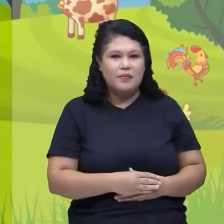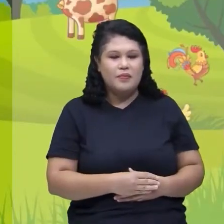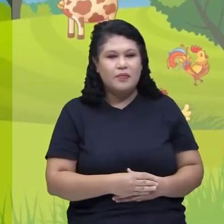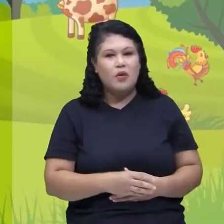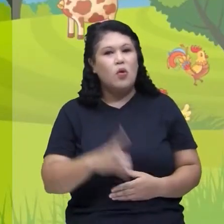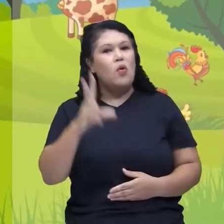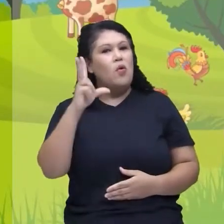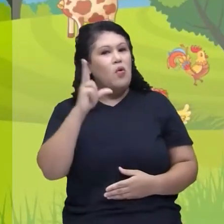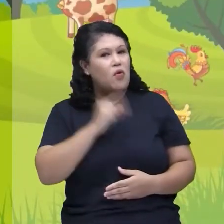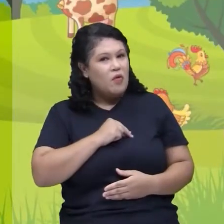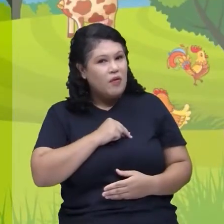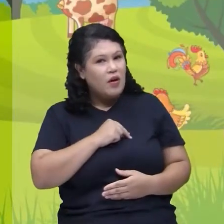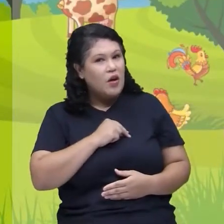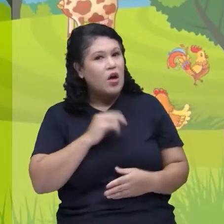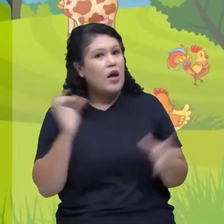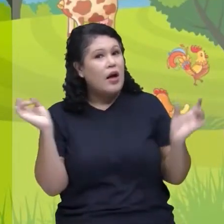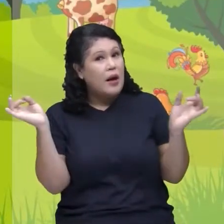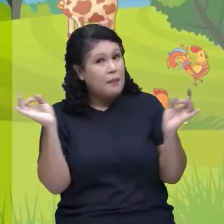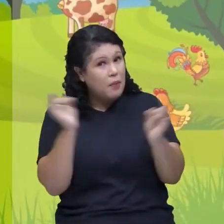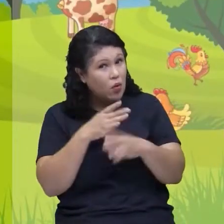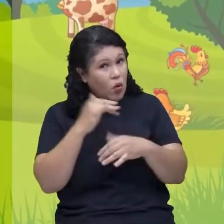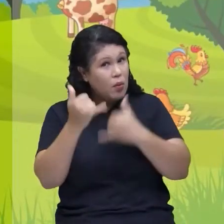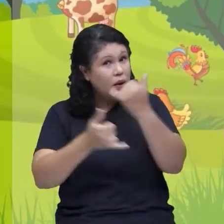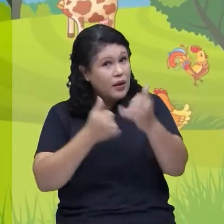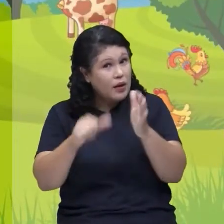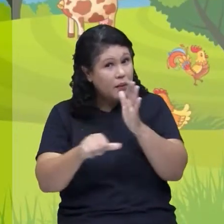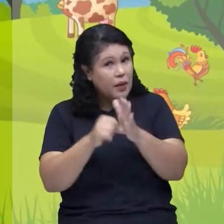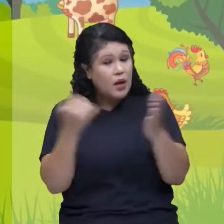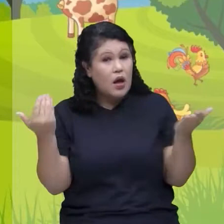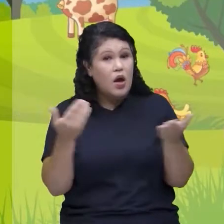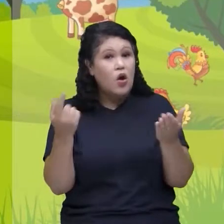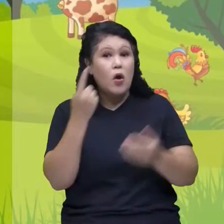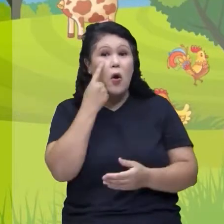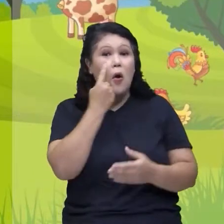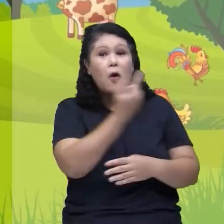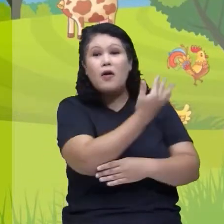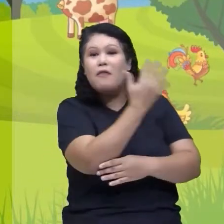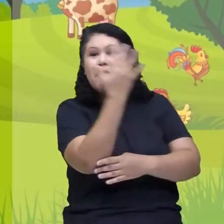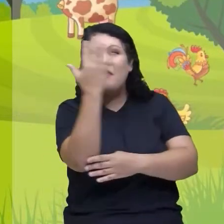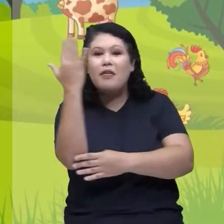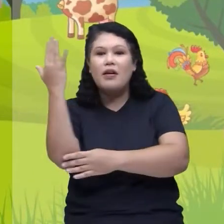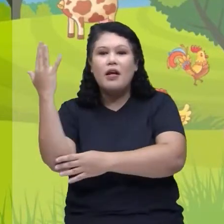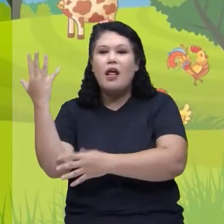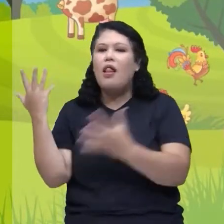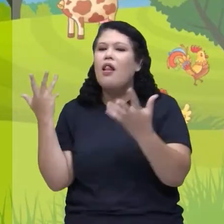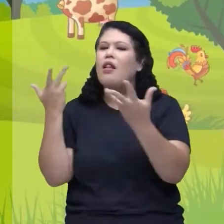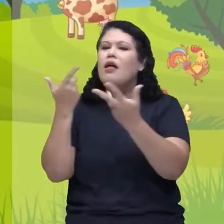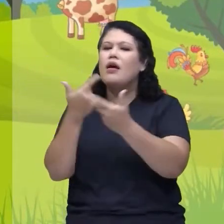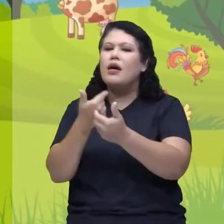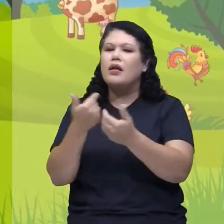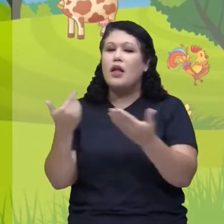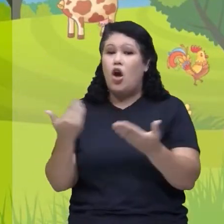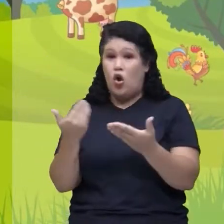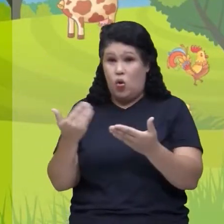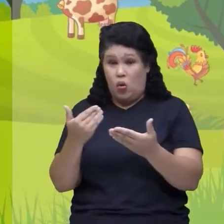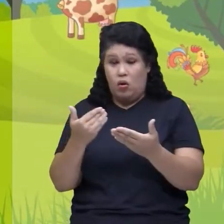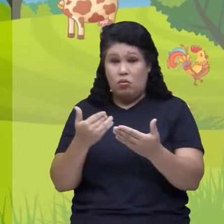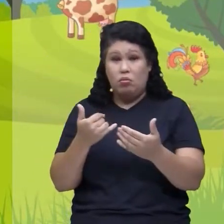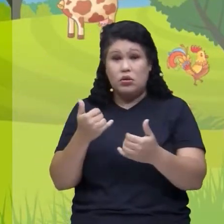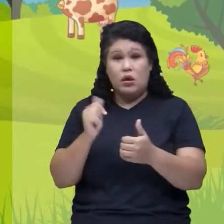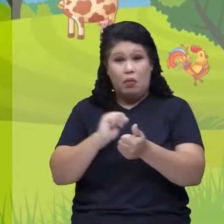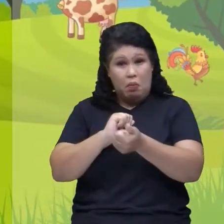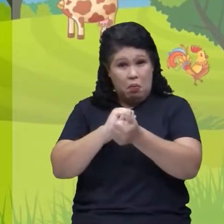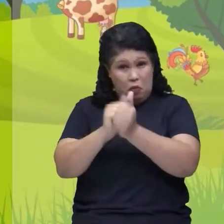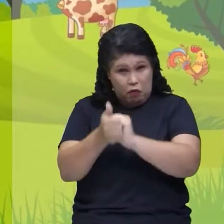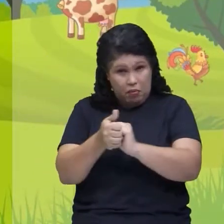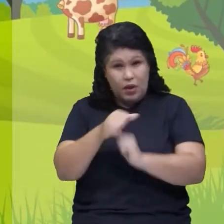Ufa, acabamos nossa primeira brincadeira. Agora nós estamos aqui nessa floresta linda, onde a gente vai fazer o nosso circuito dos animais e